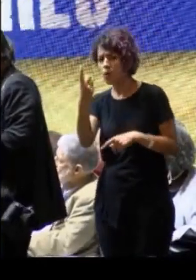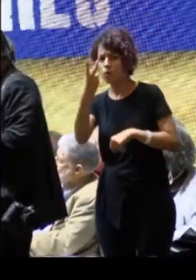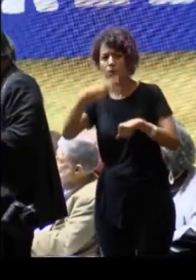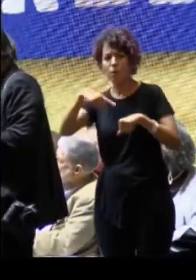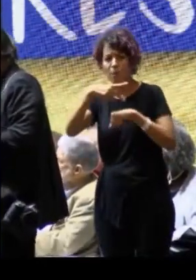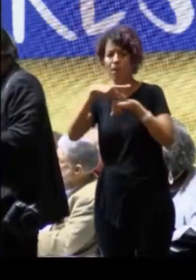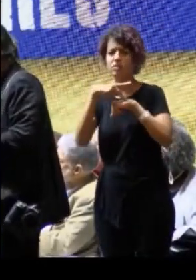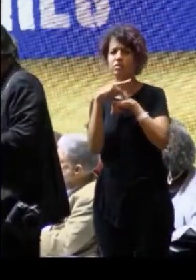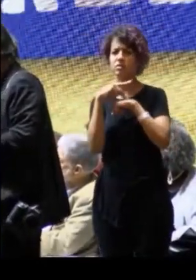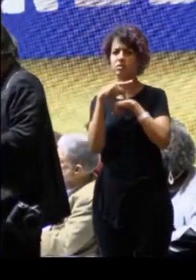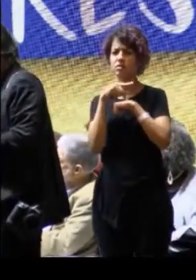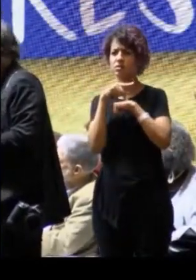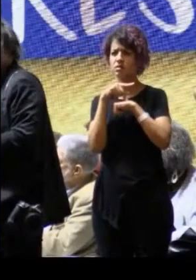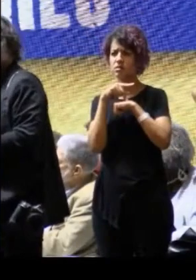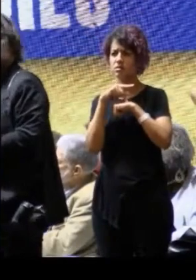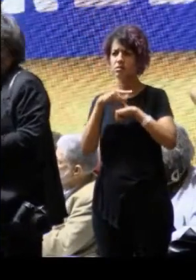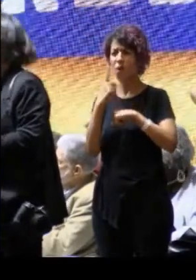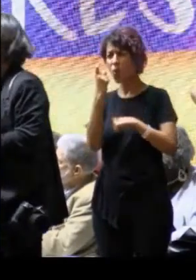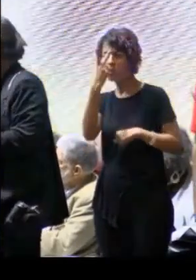país,